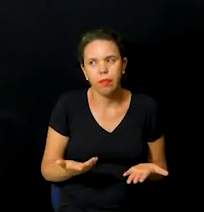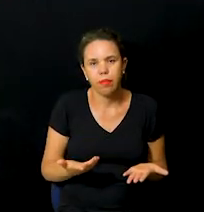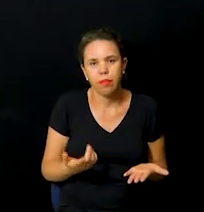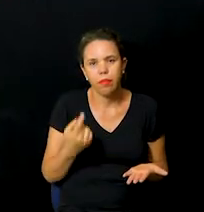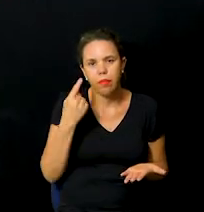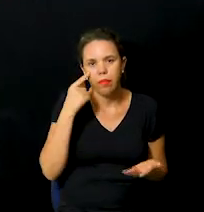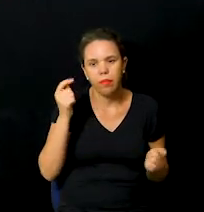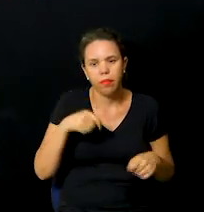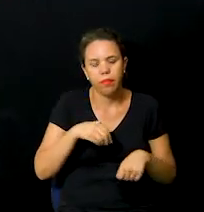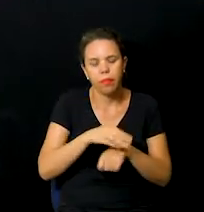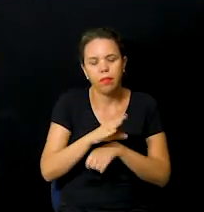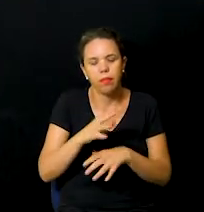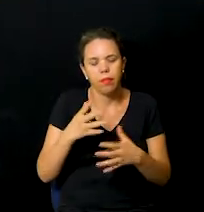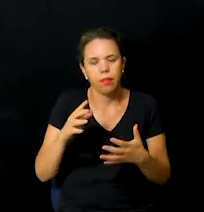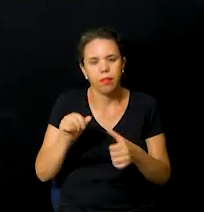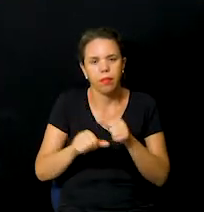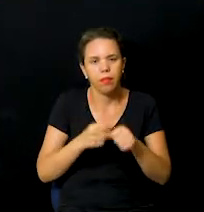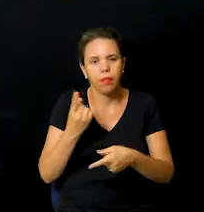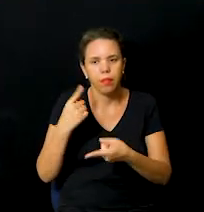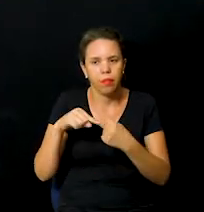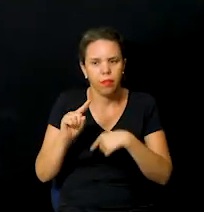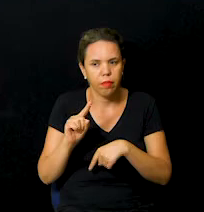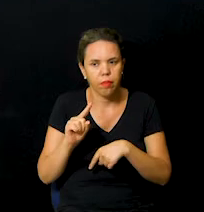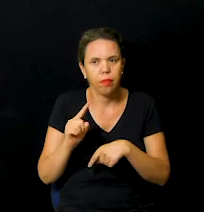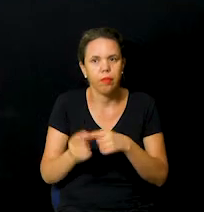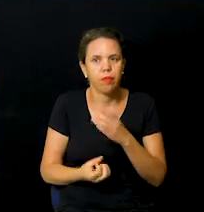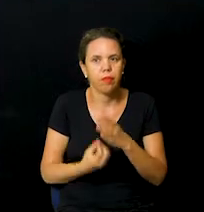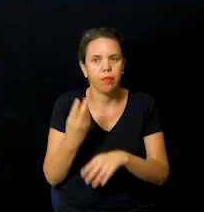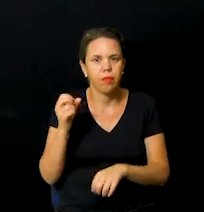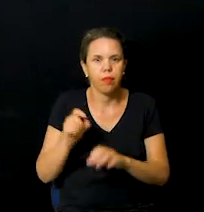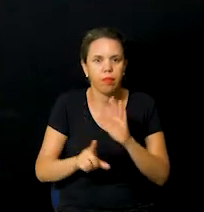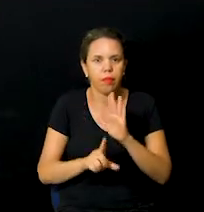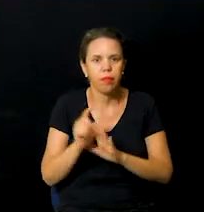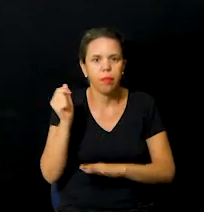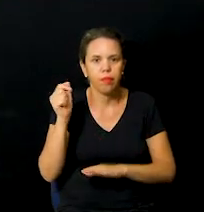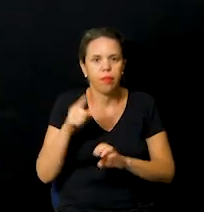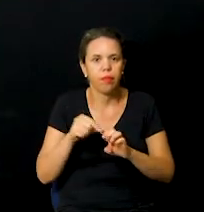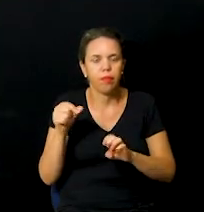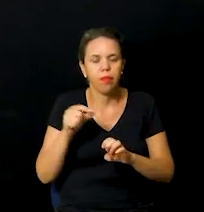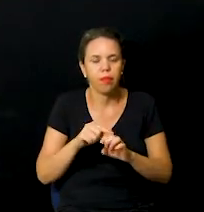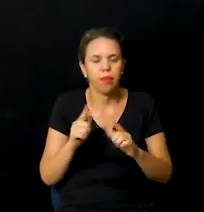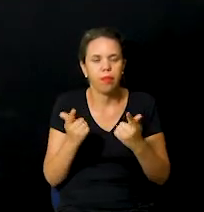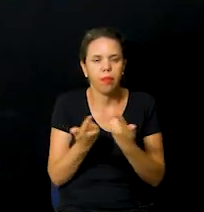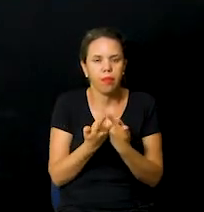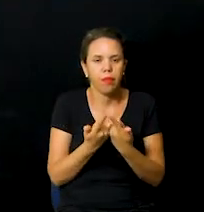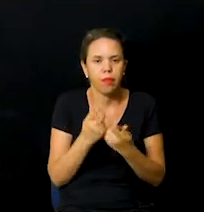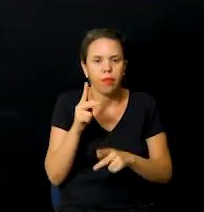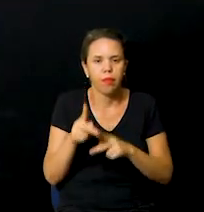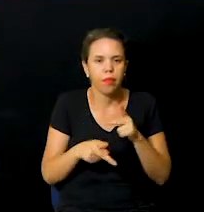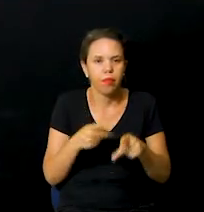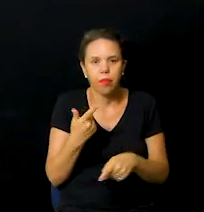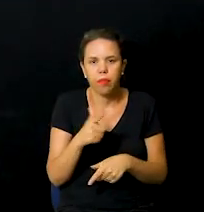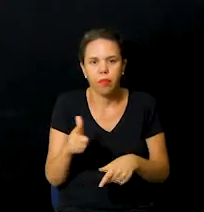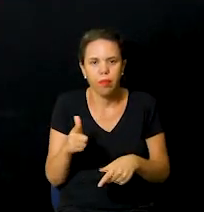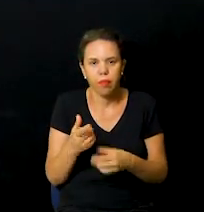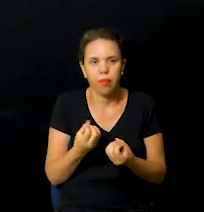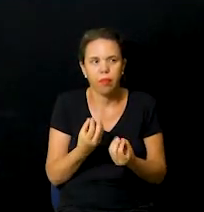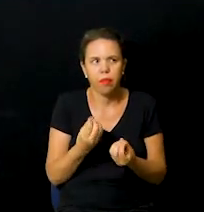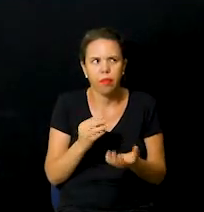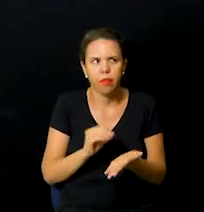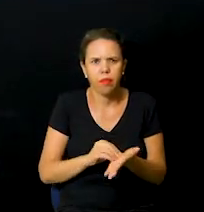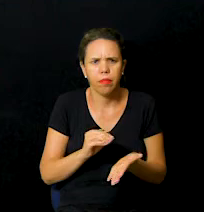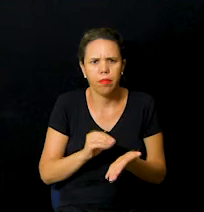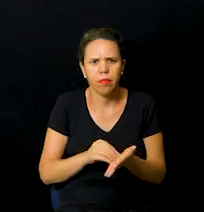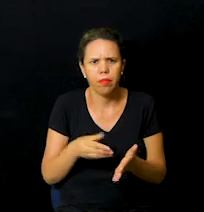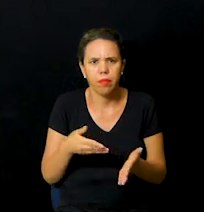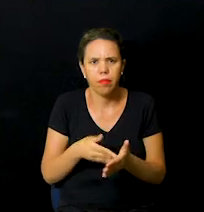aí, de repente, ela olha e fala assim: olha o que eu posso estar causando de geração de renda num grupo totalmente desprovido